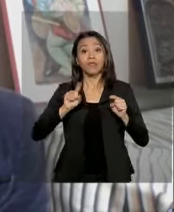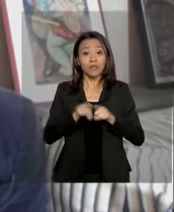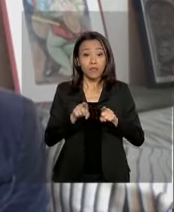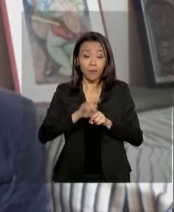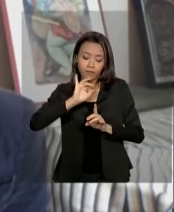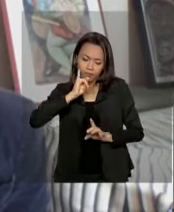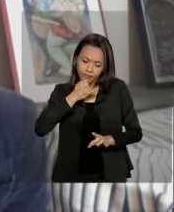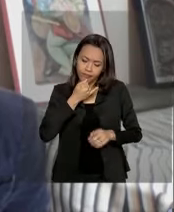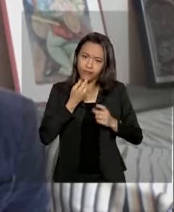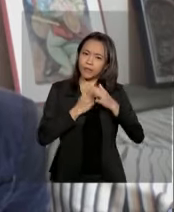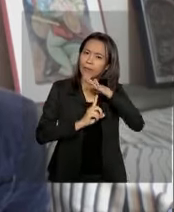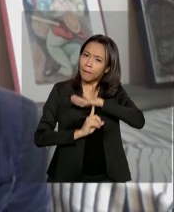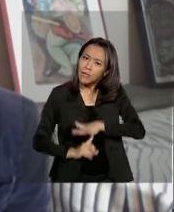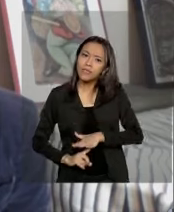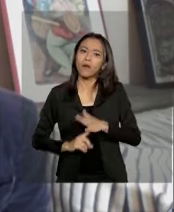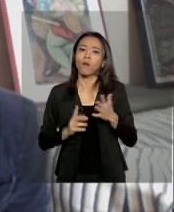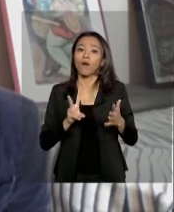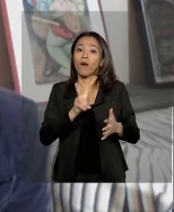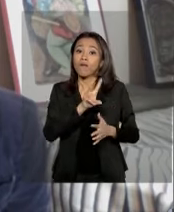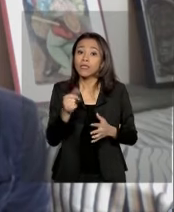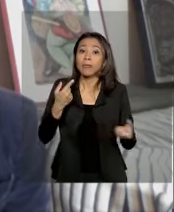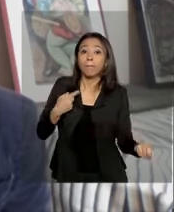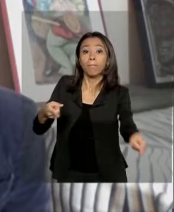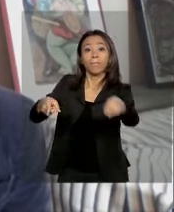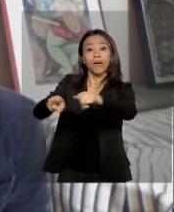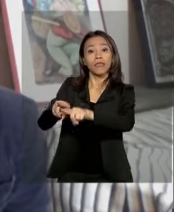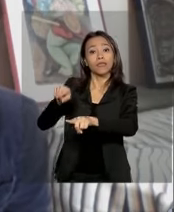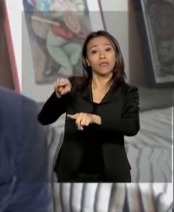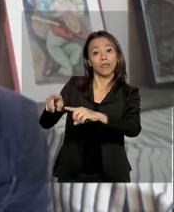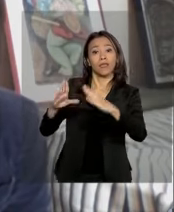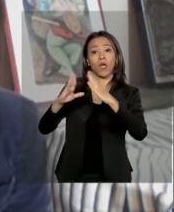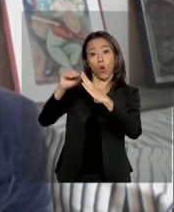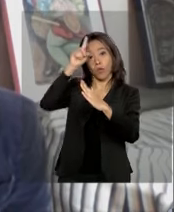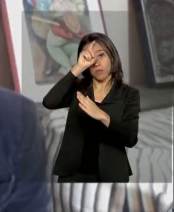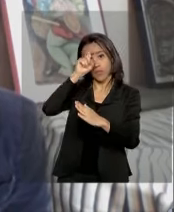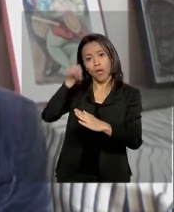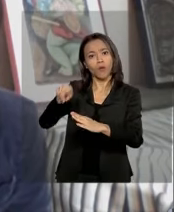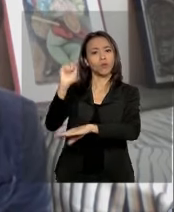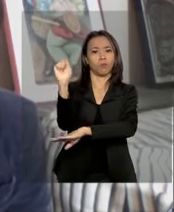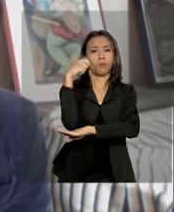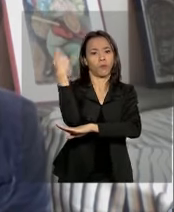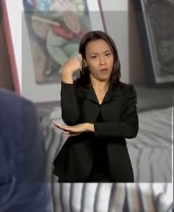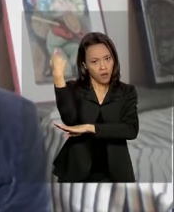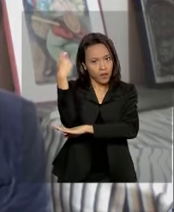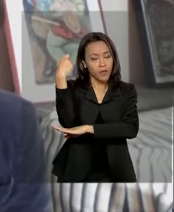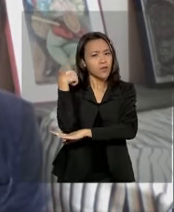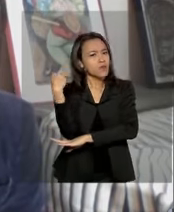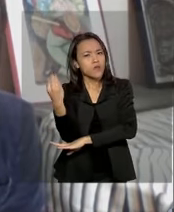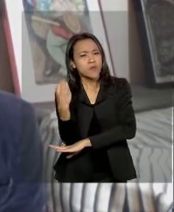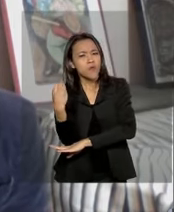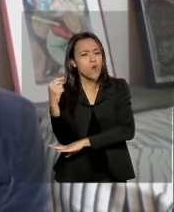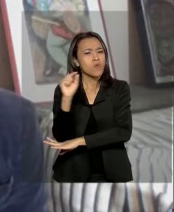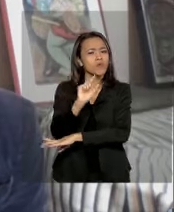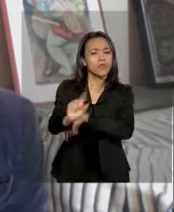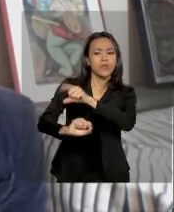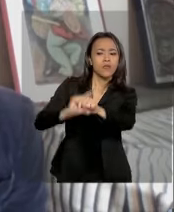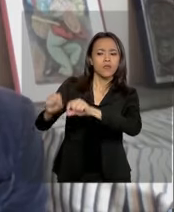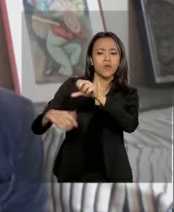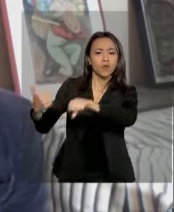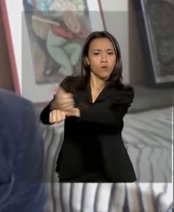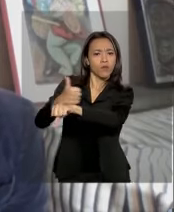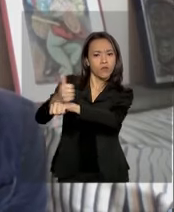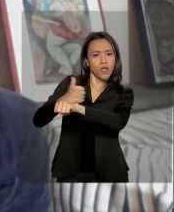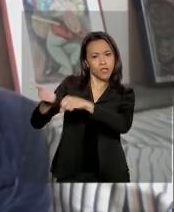será realizado em parceria com o Hospital das Clínicas de Porto Alegre e a seleção dos profissionais de psicologia e psiquiatria